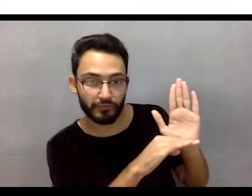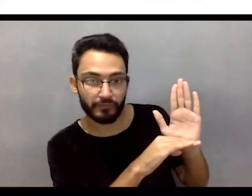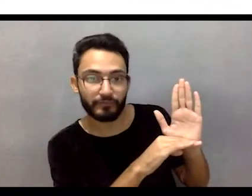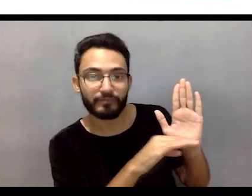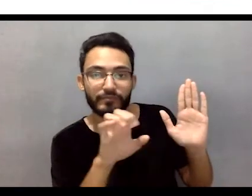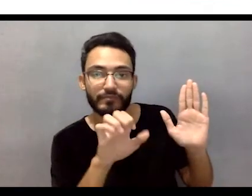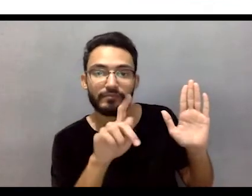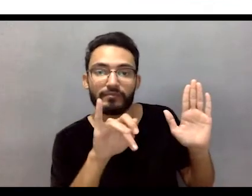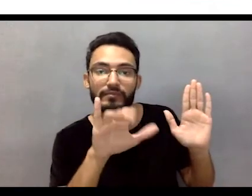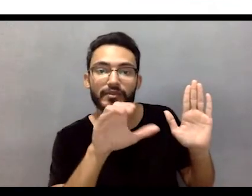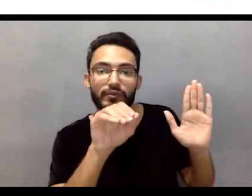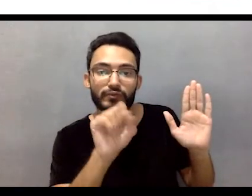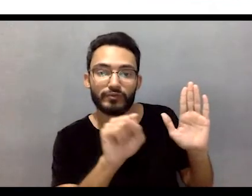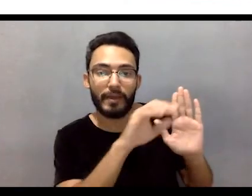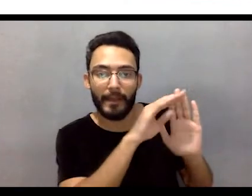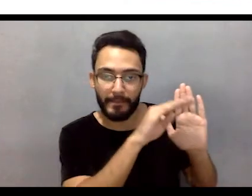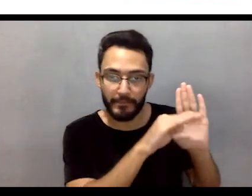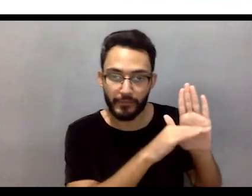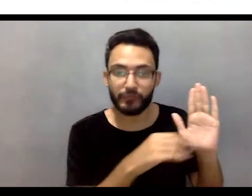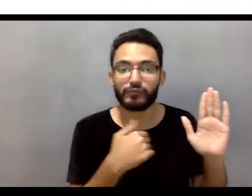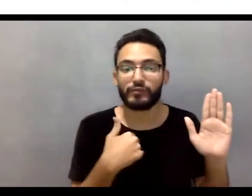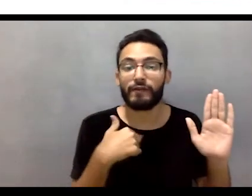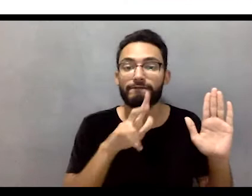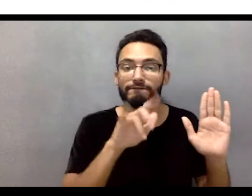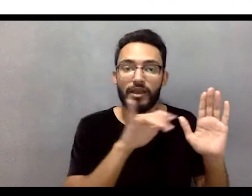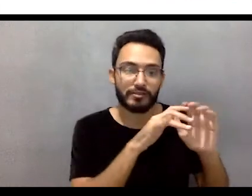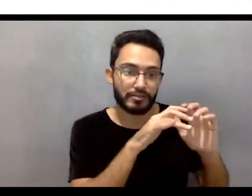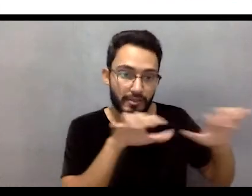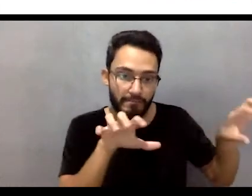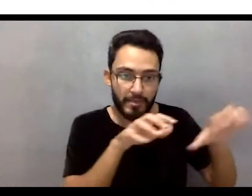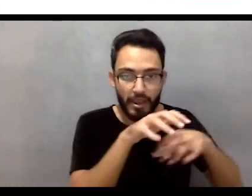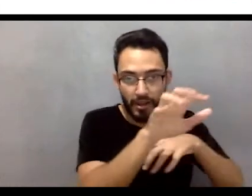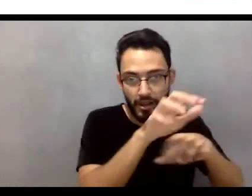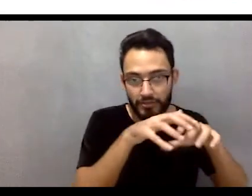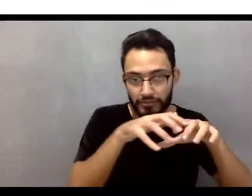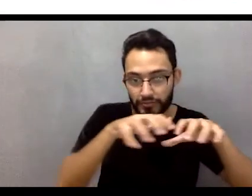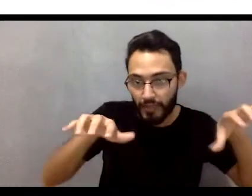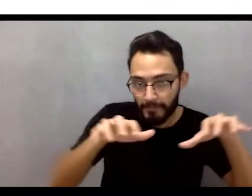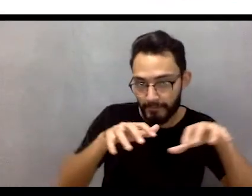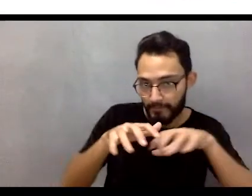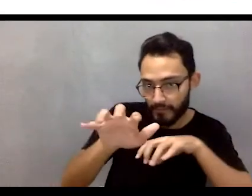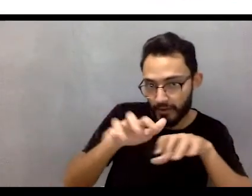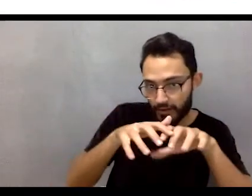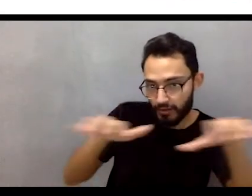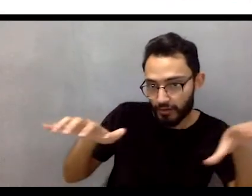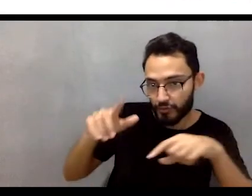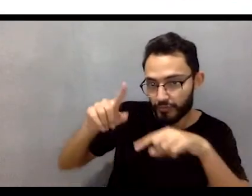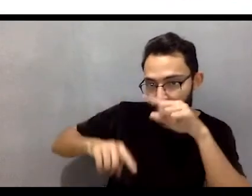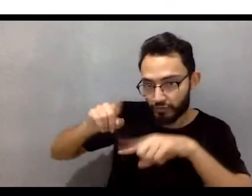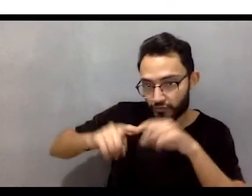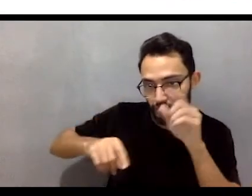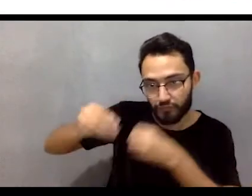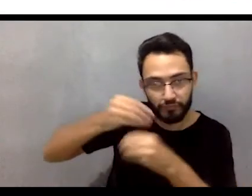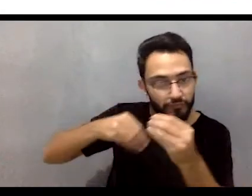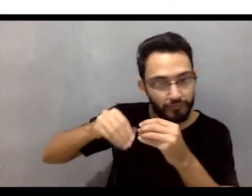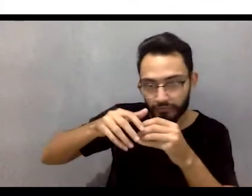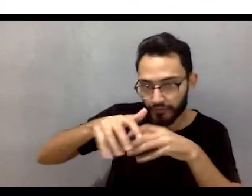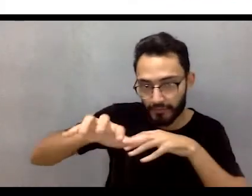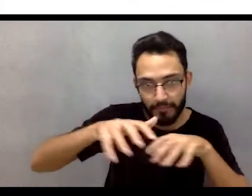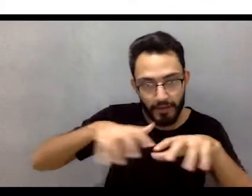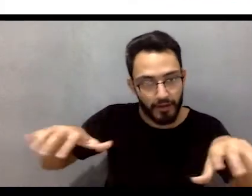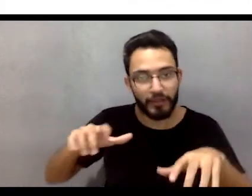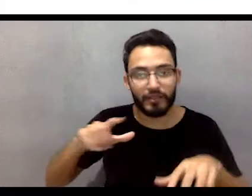tenho já esses épicos que eu vou separar entre os meus produtos, por isso que eu tenho mais do que